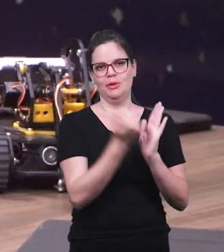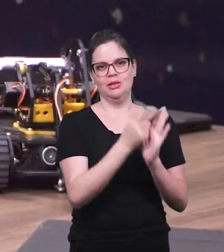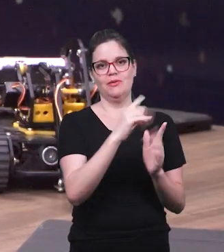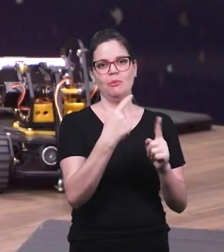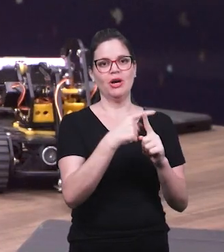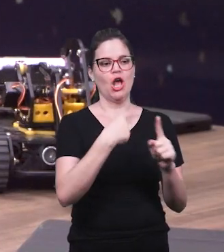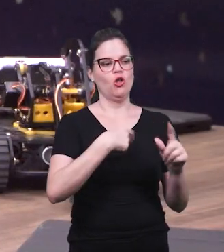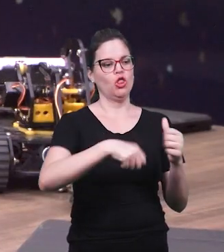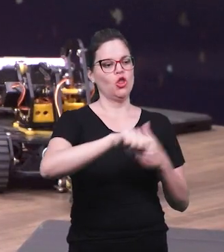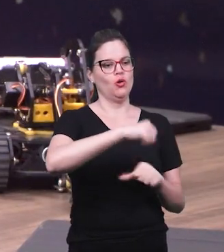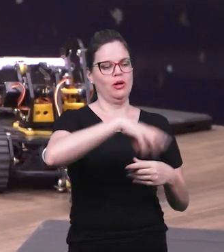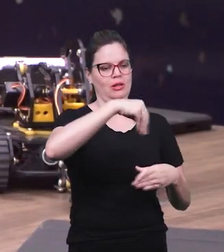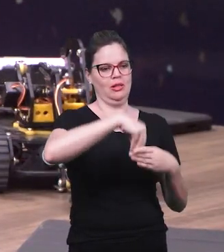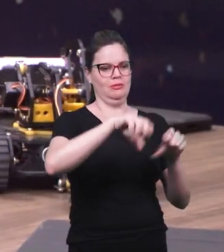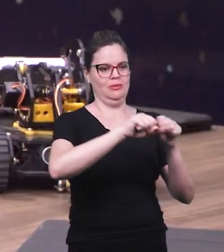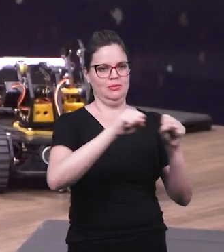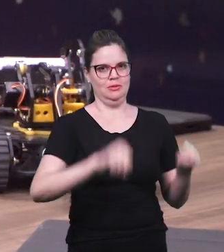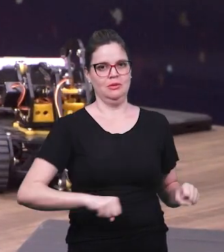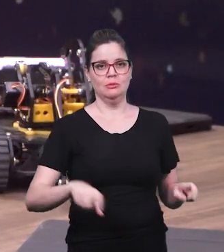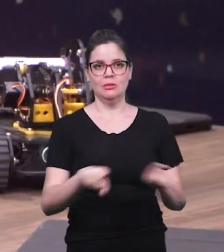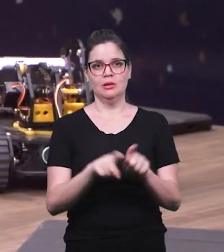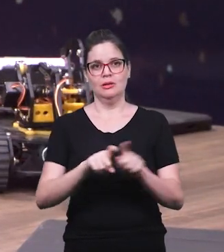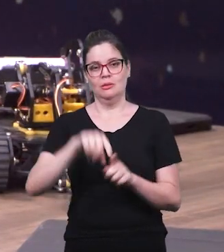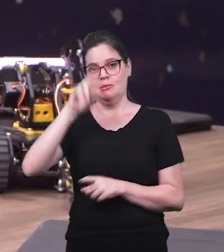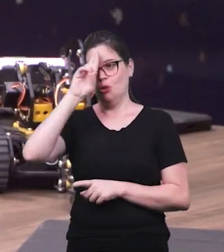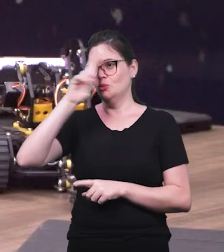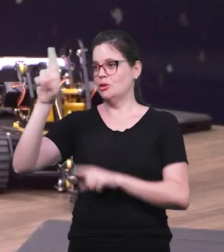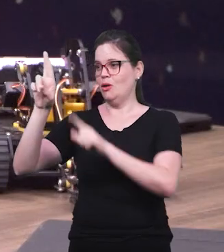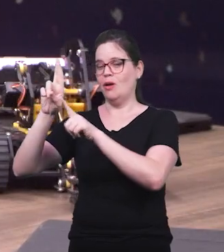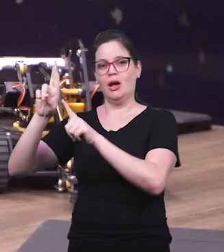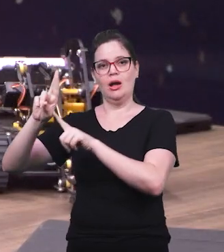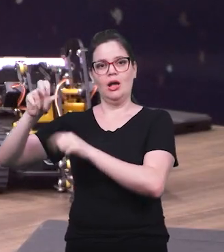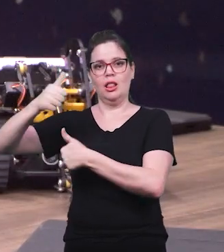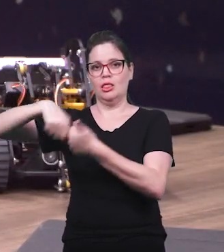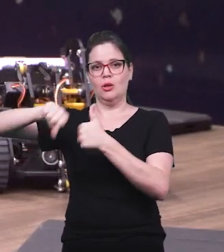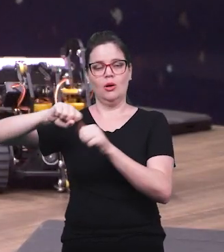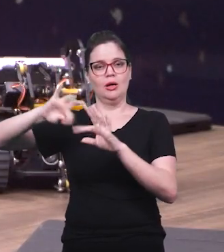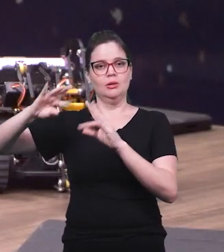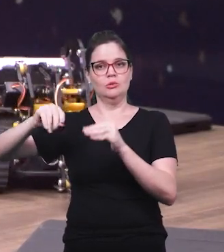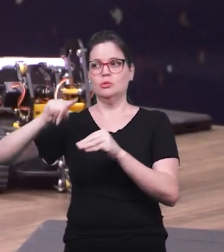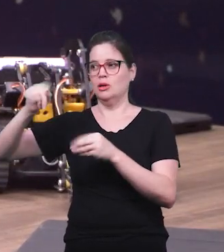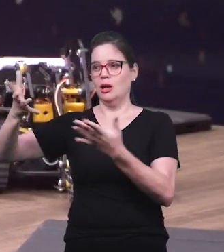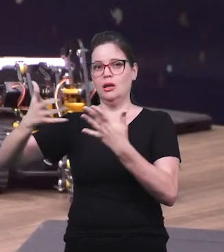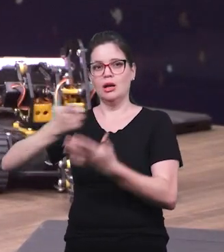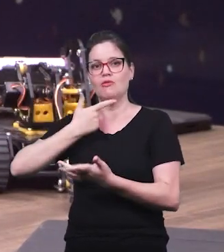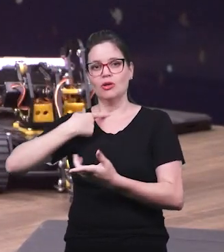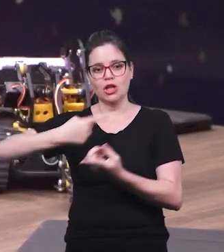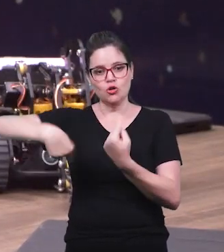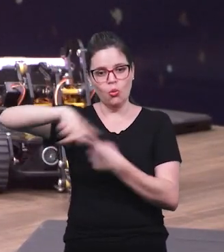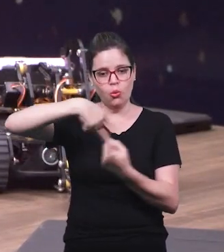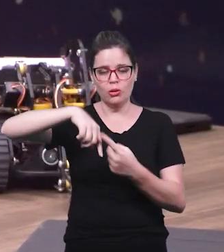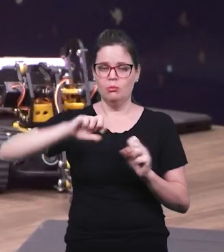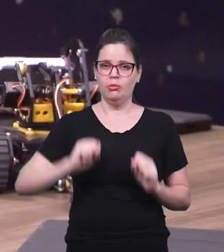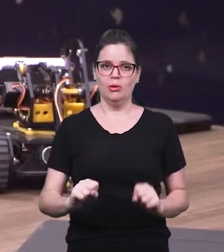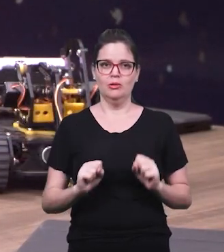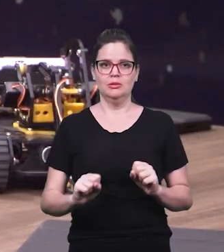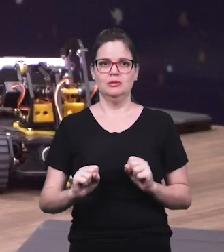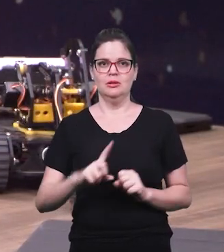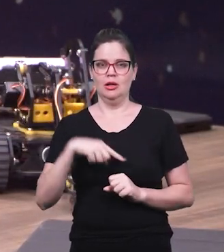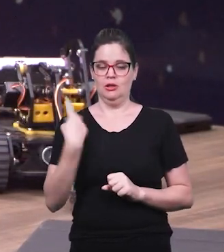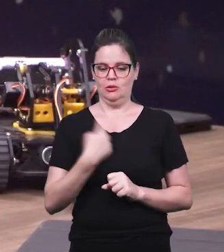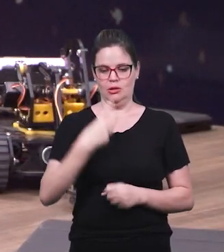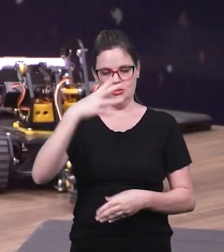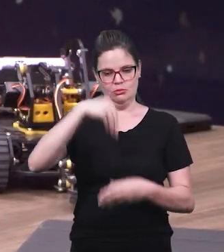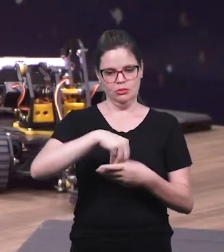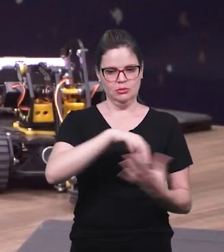código-fonte. O Senhor também ele tem acesso ao universo e ele muda aquilo que ele quer. Nós estamos presos a esse